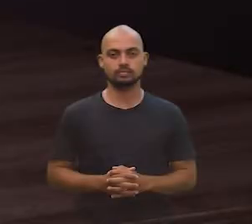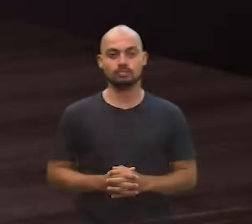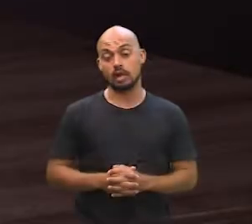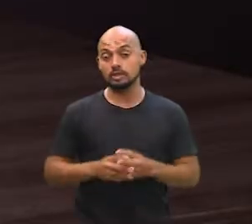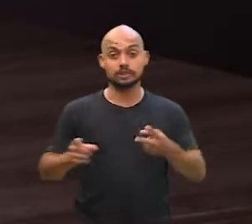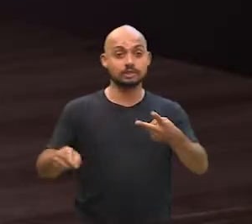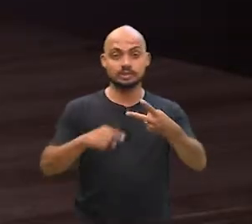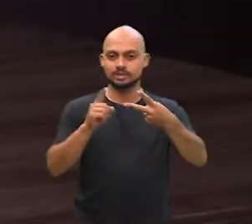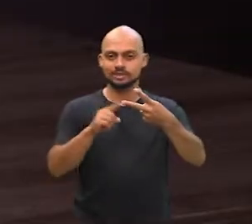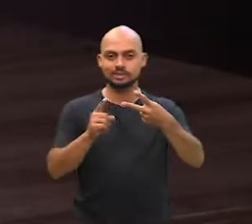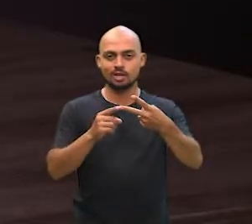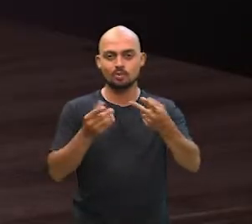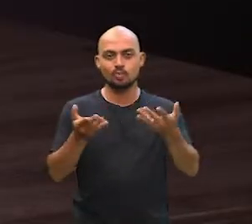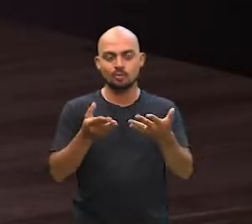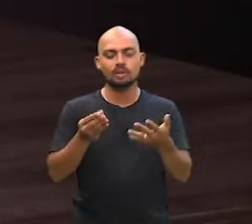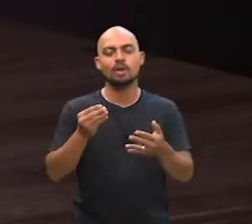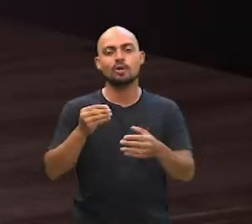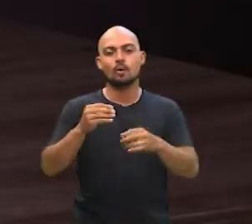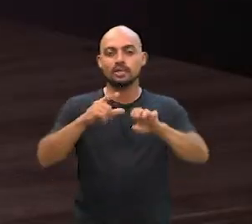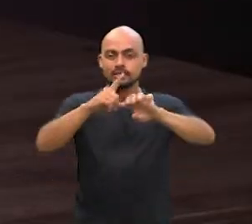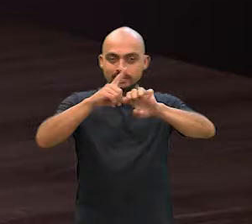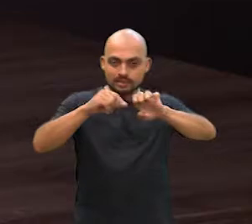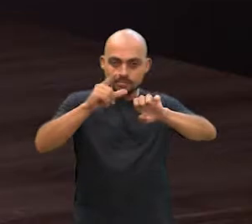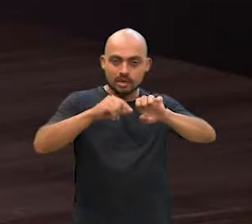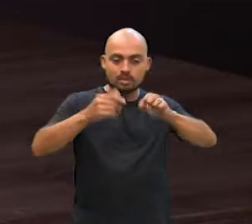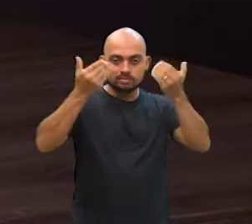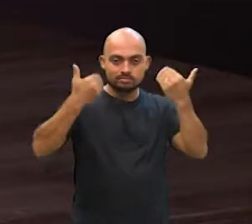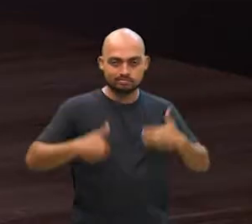Segundo bloco do Ser Empreendedor, e agora